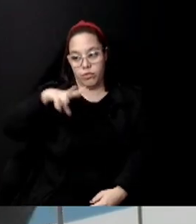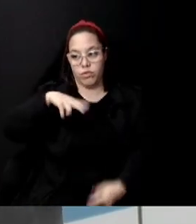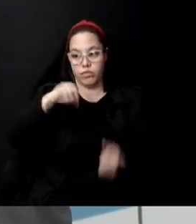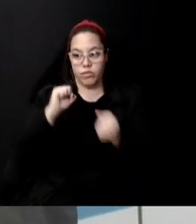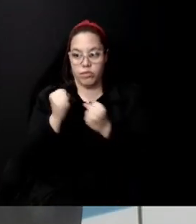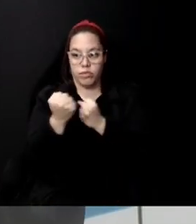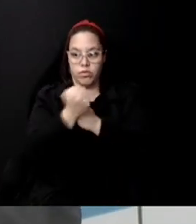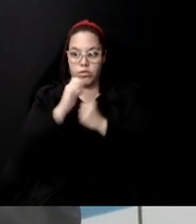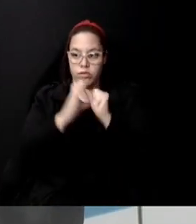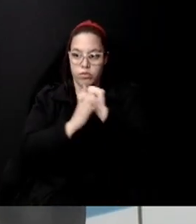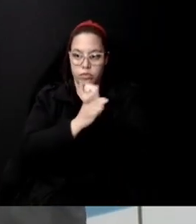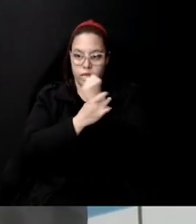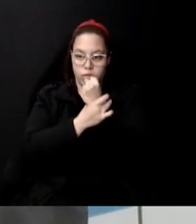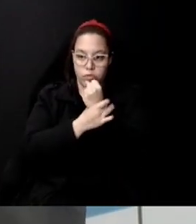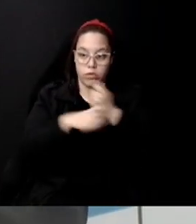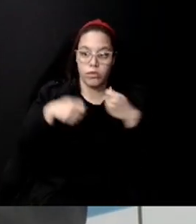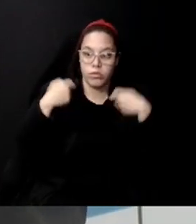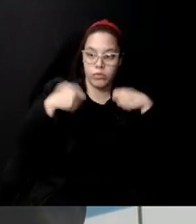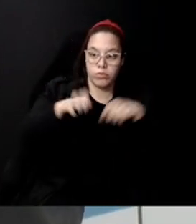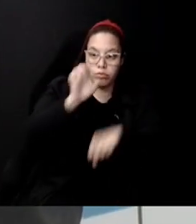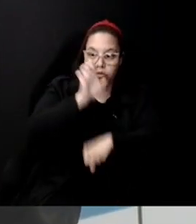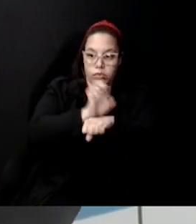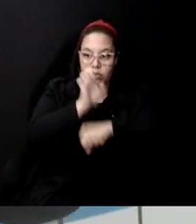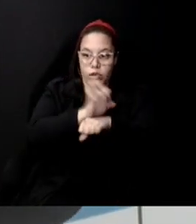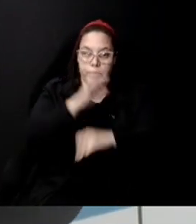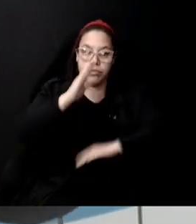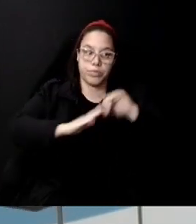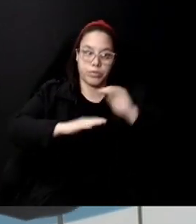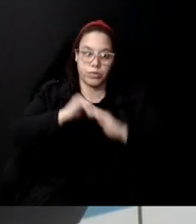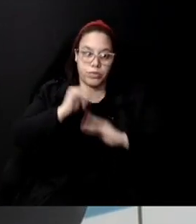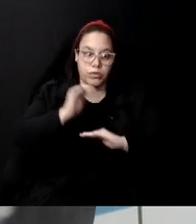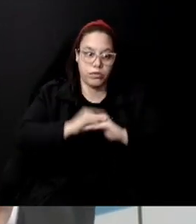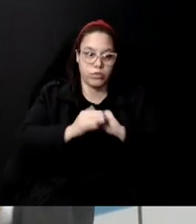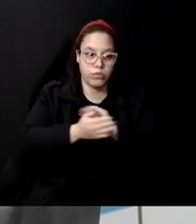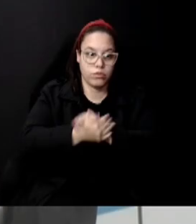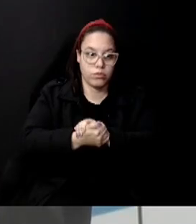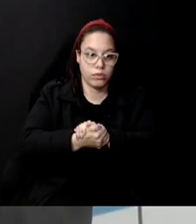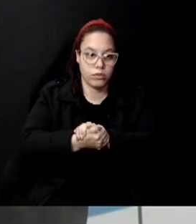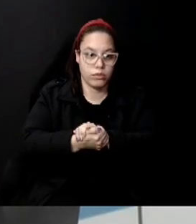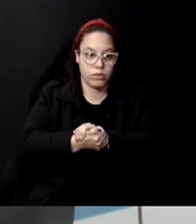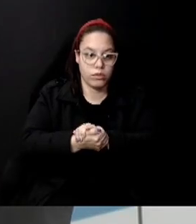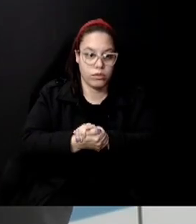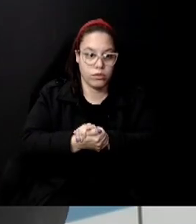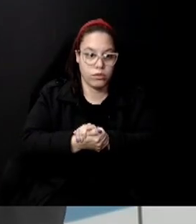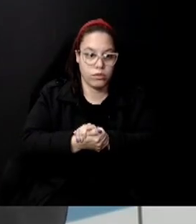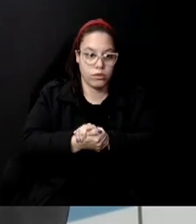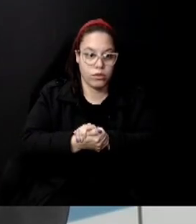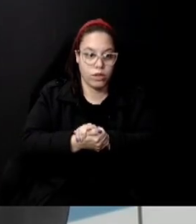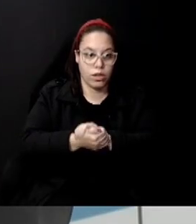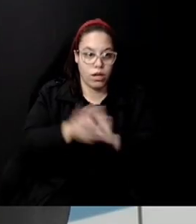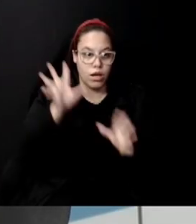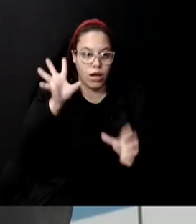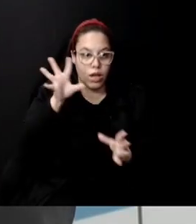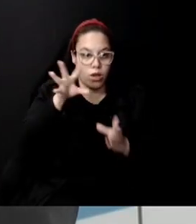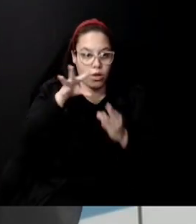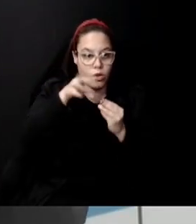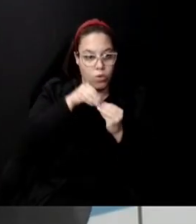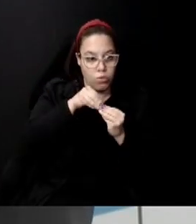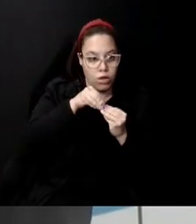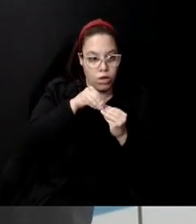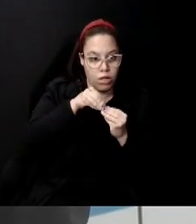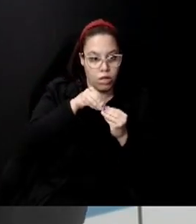que exigia do Estado ações. Então a gente poderia resumir dizendo que os direitos humanos servem